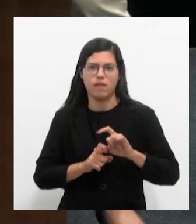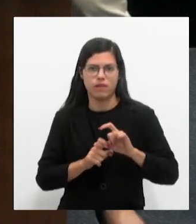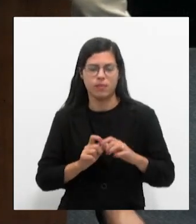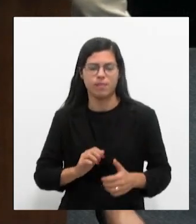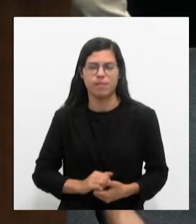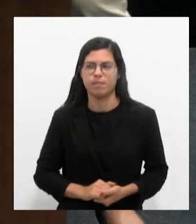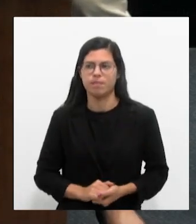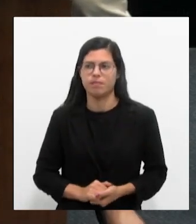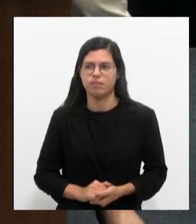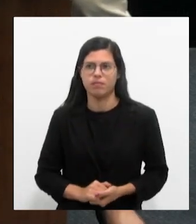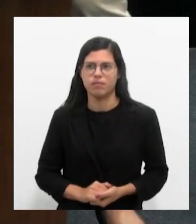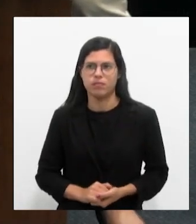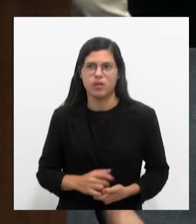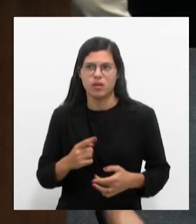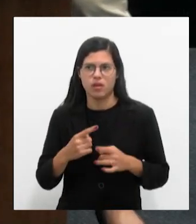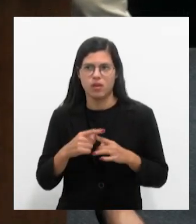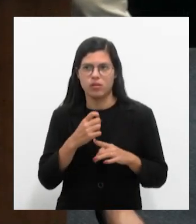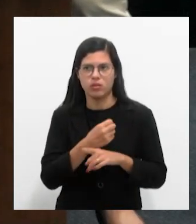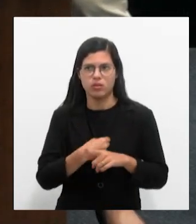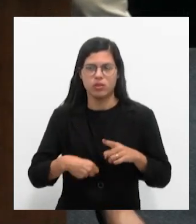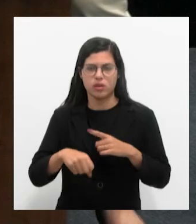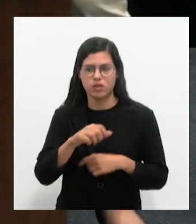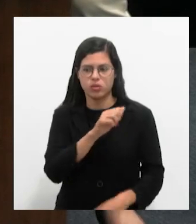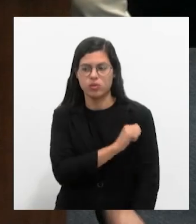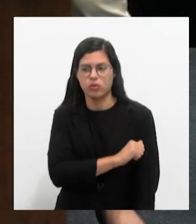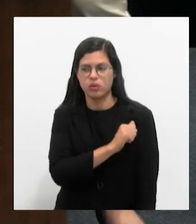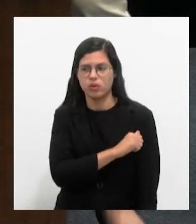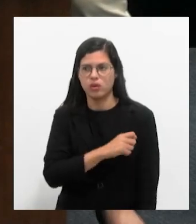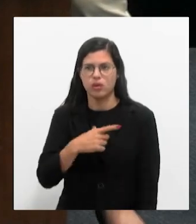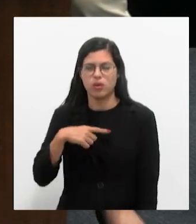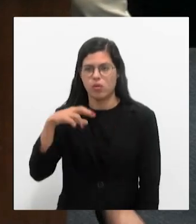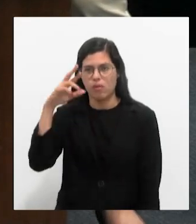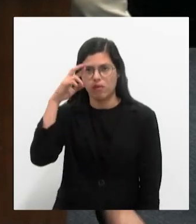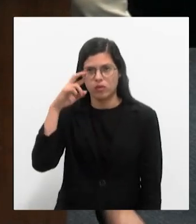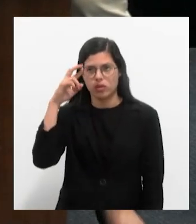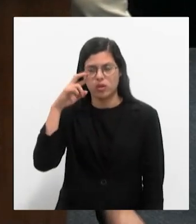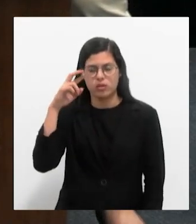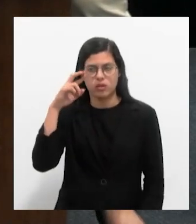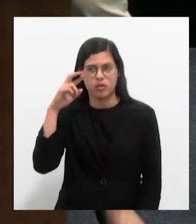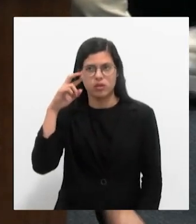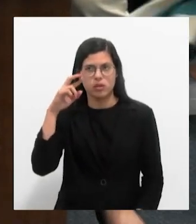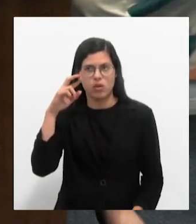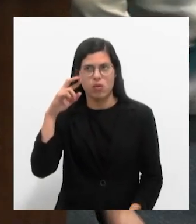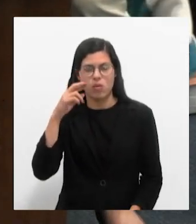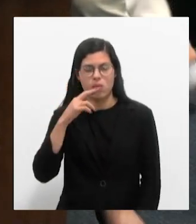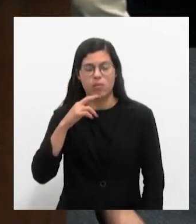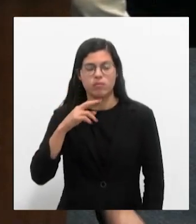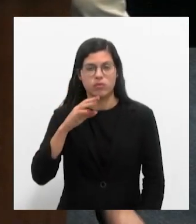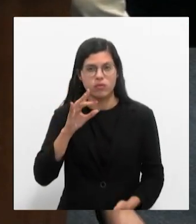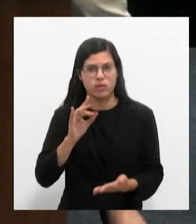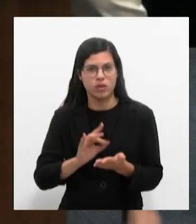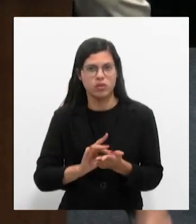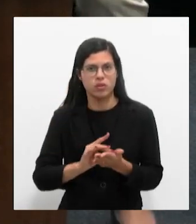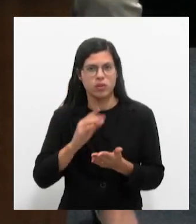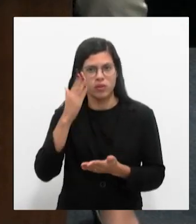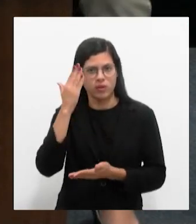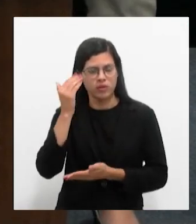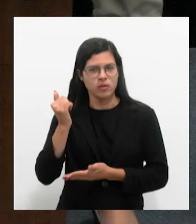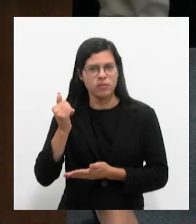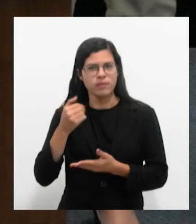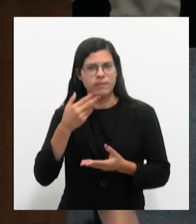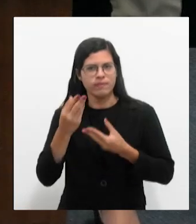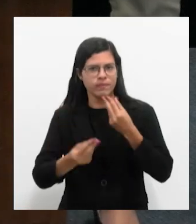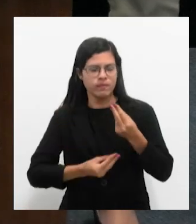a sociedade fluminense só vai ter uma efetiva fiscalização quando ela, de fato, saber